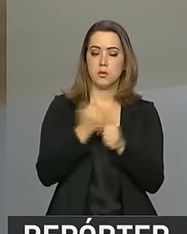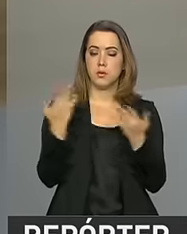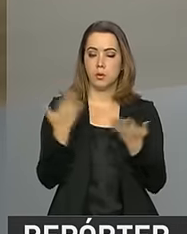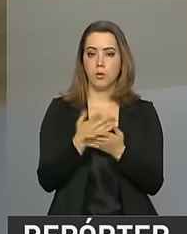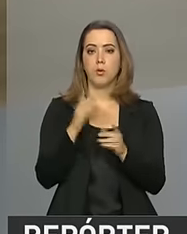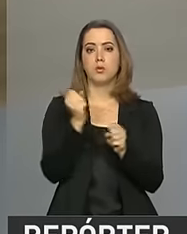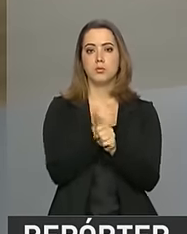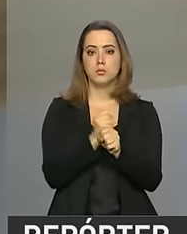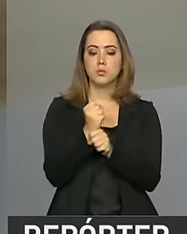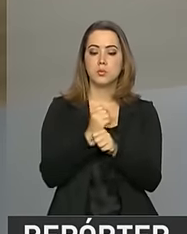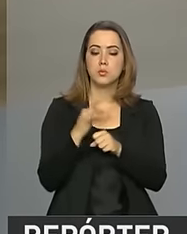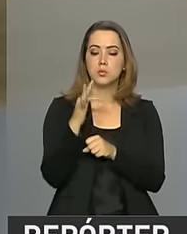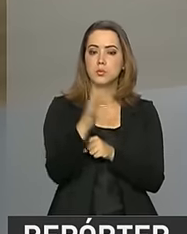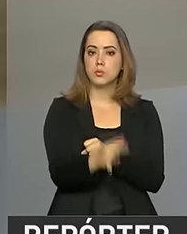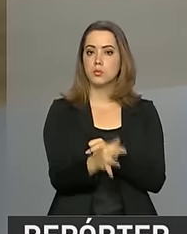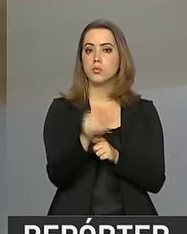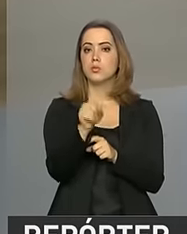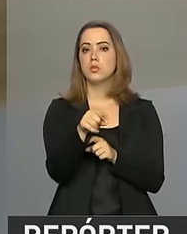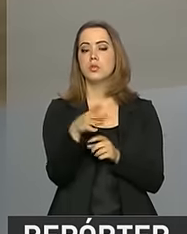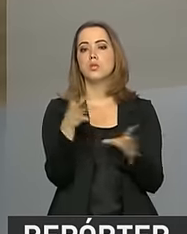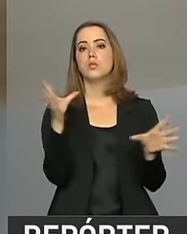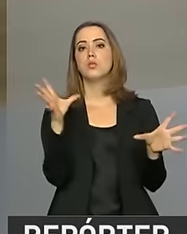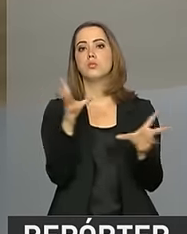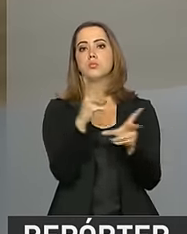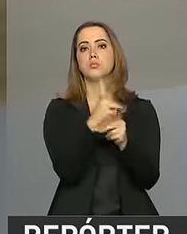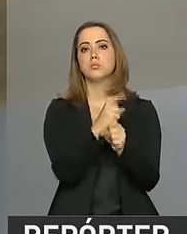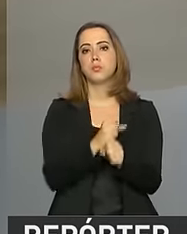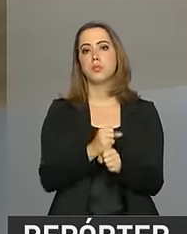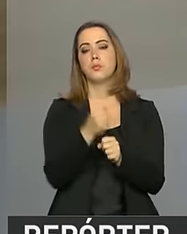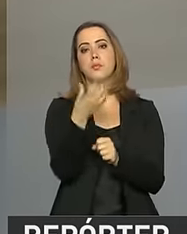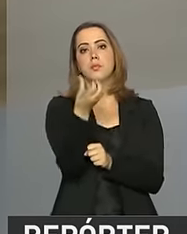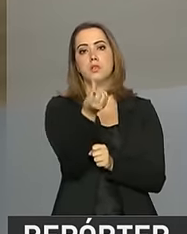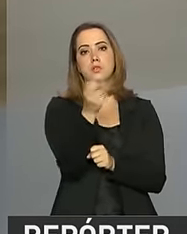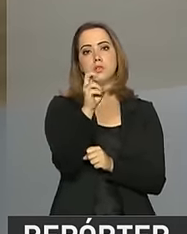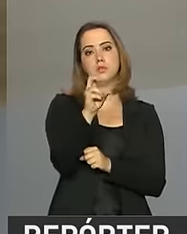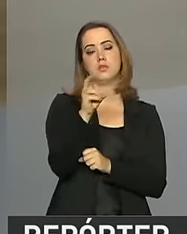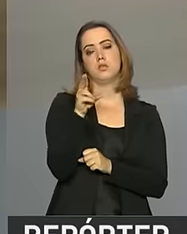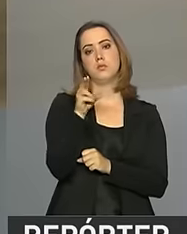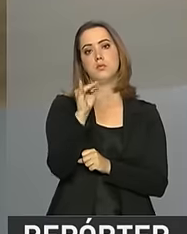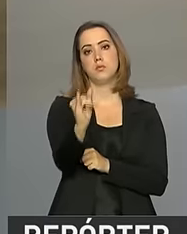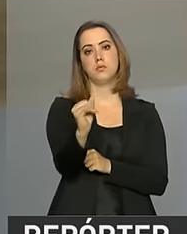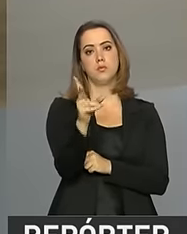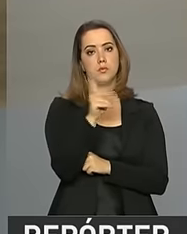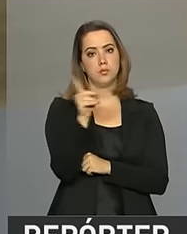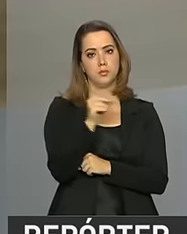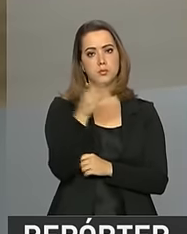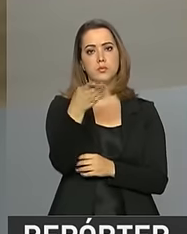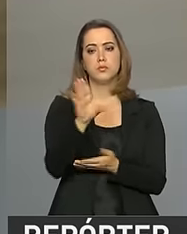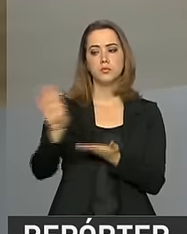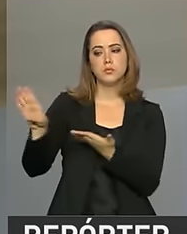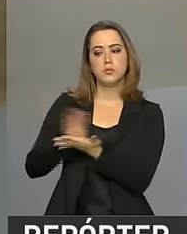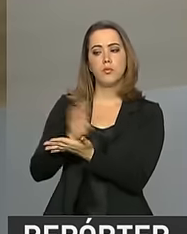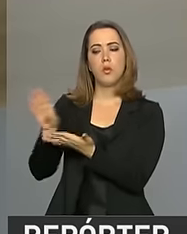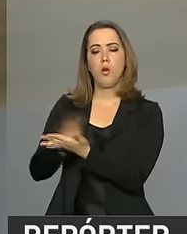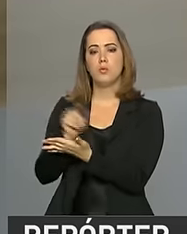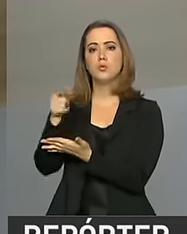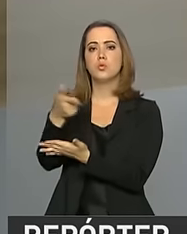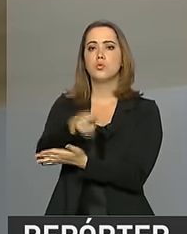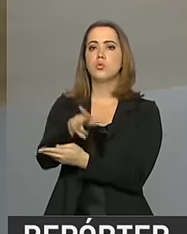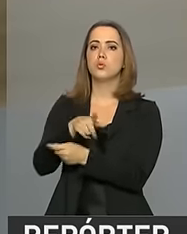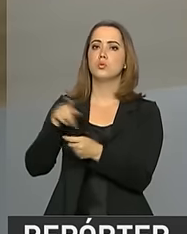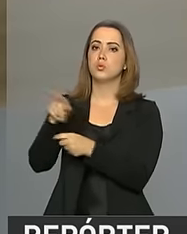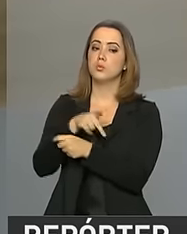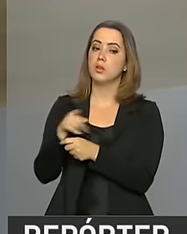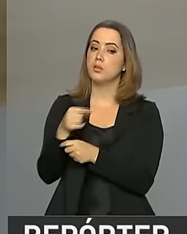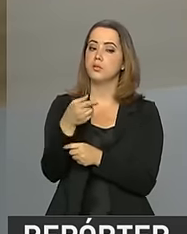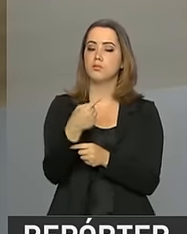em 2017, o saldo vai ser de 65 bilhões de dólares de investimento estrangeiro direto em cada